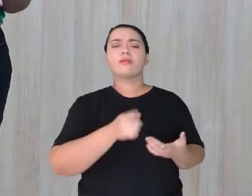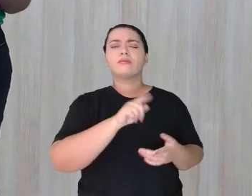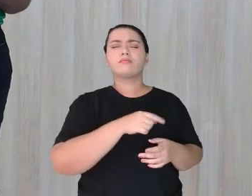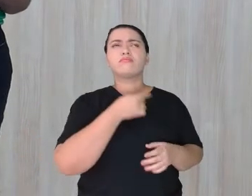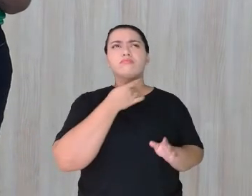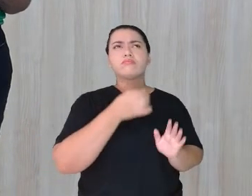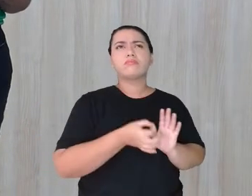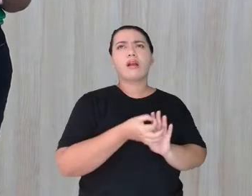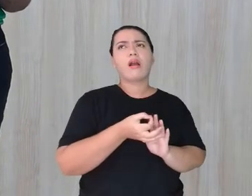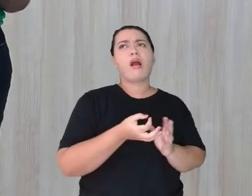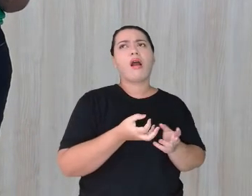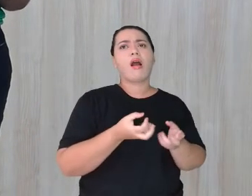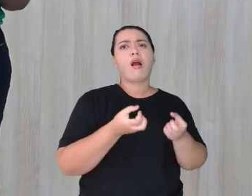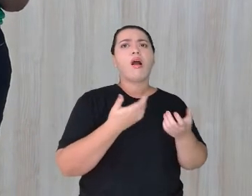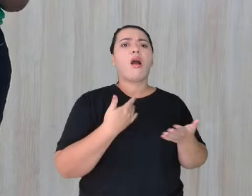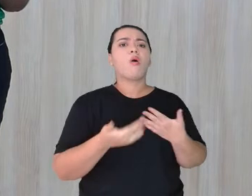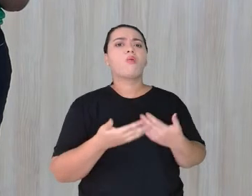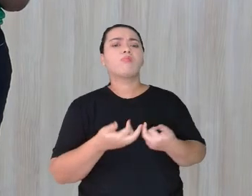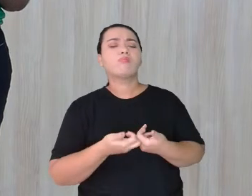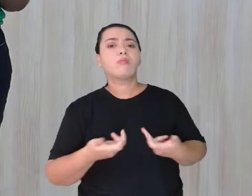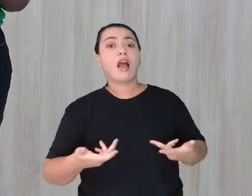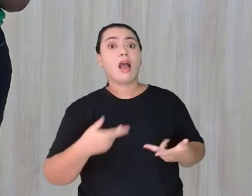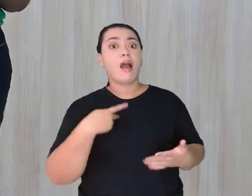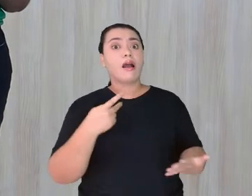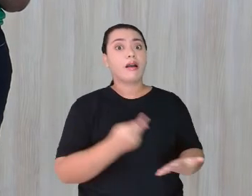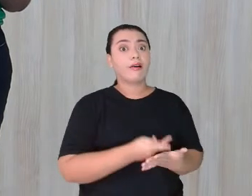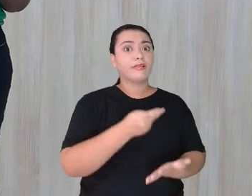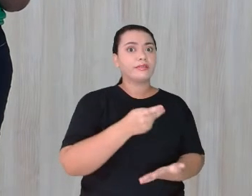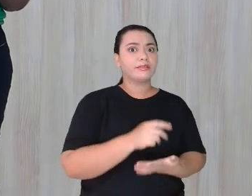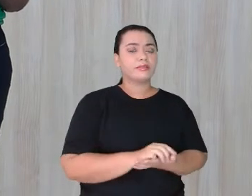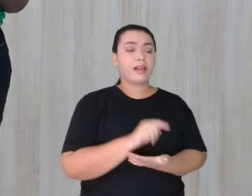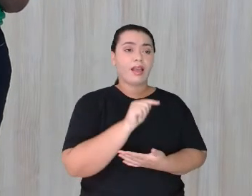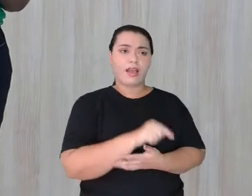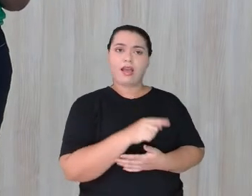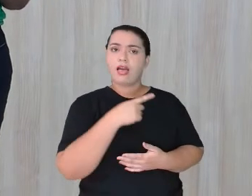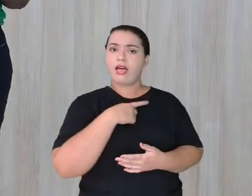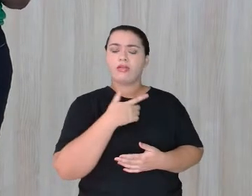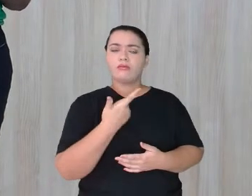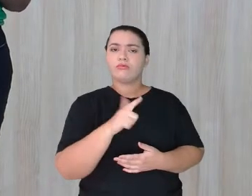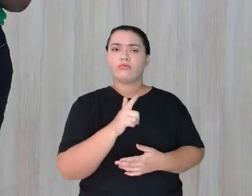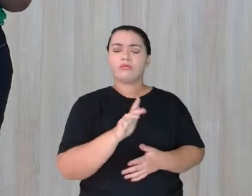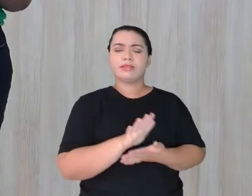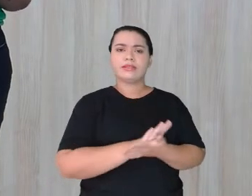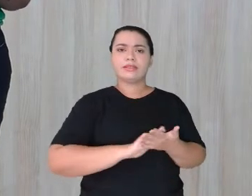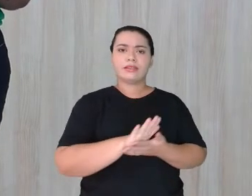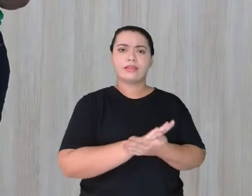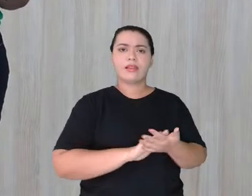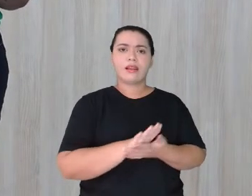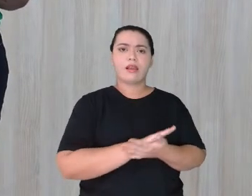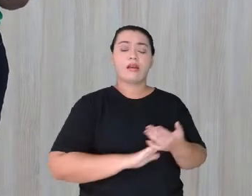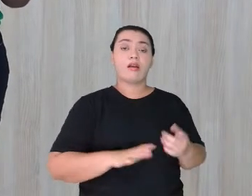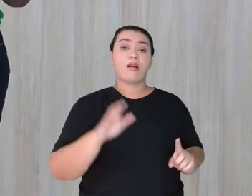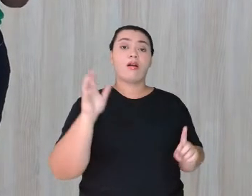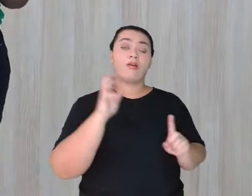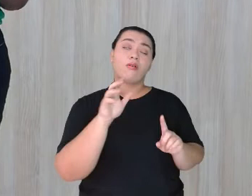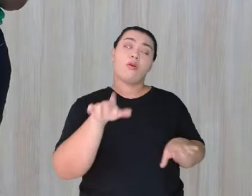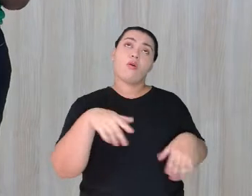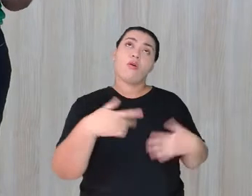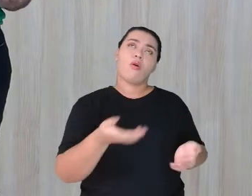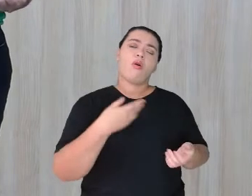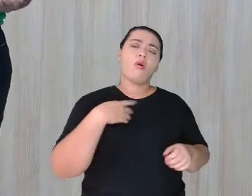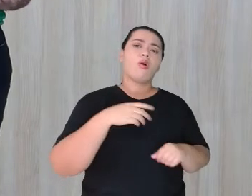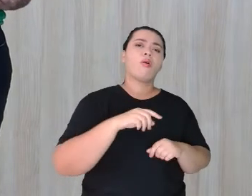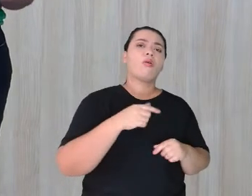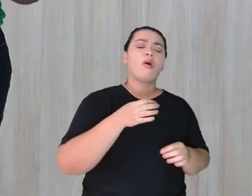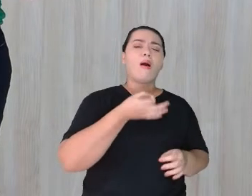que aconteceu, né? Então, eu não tenho ali inferências ou formações de opinião no meu